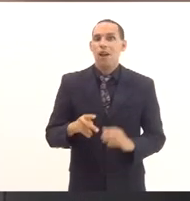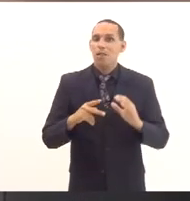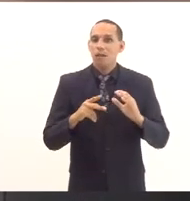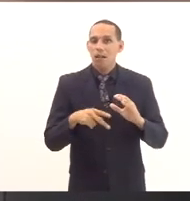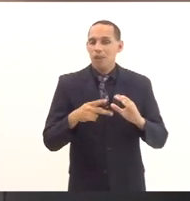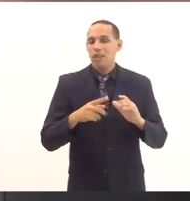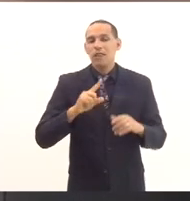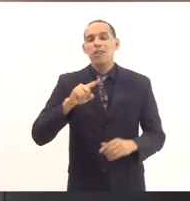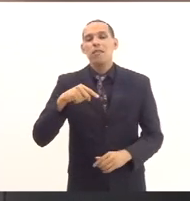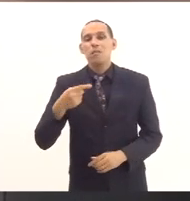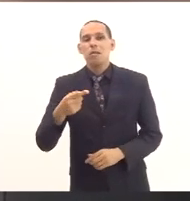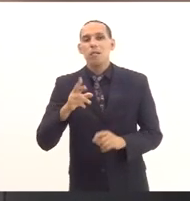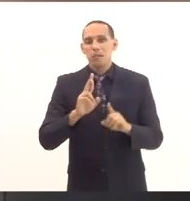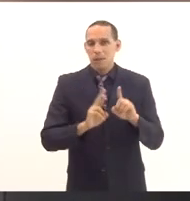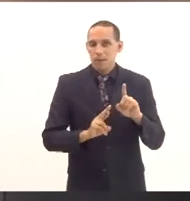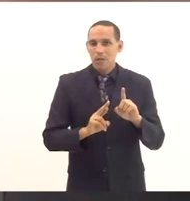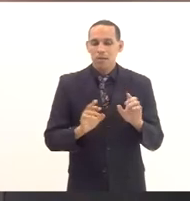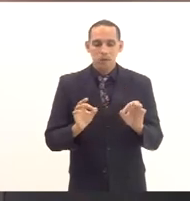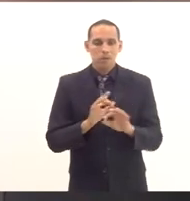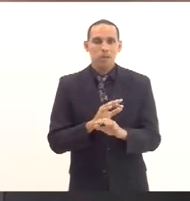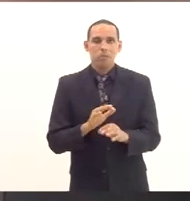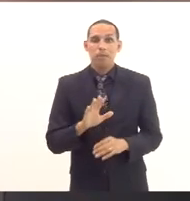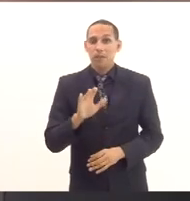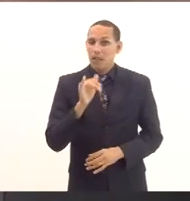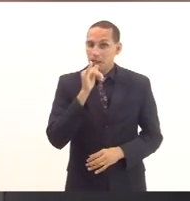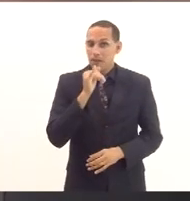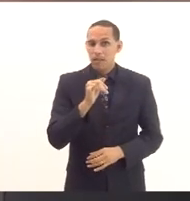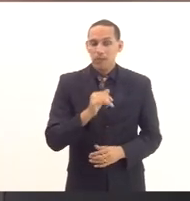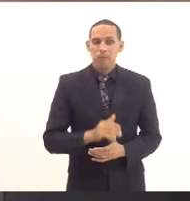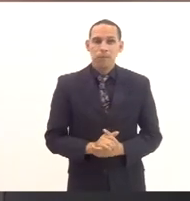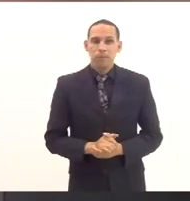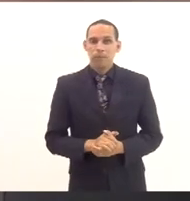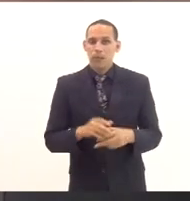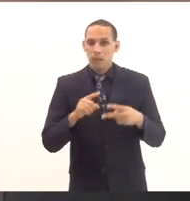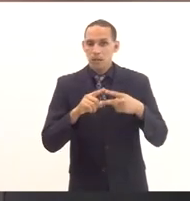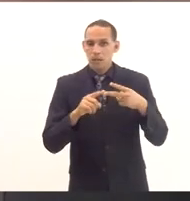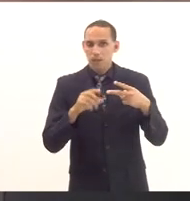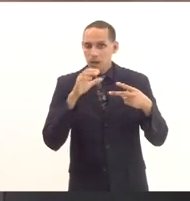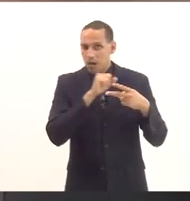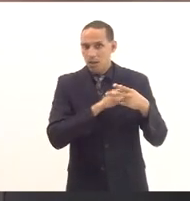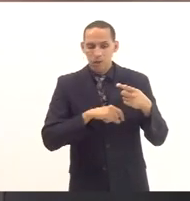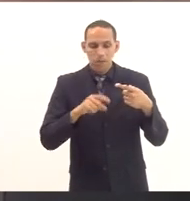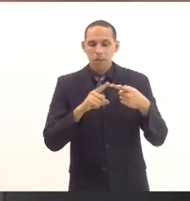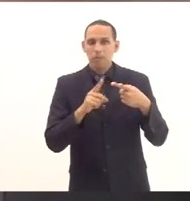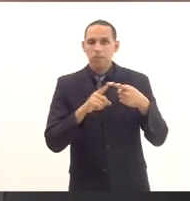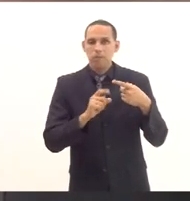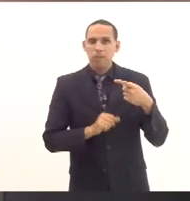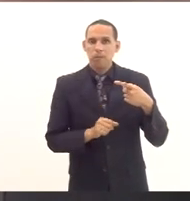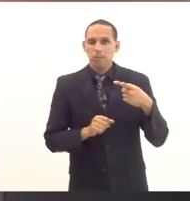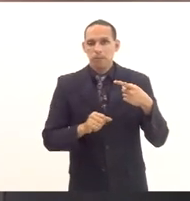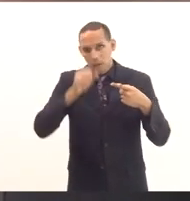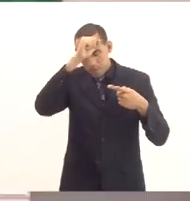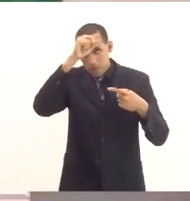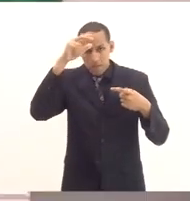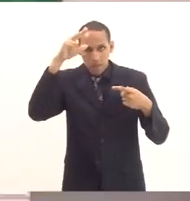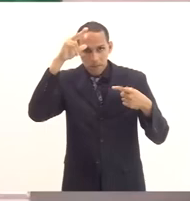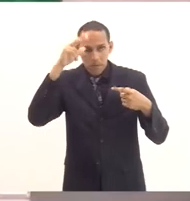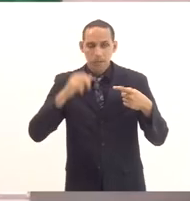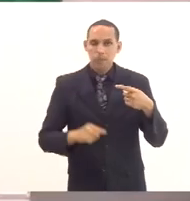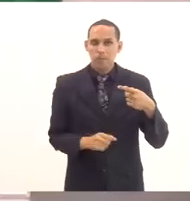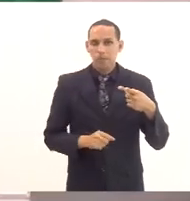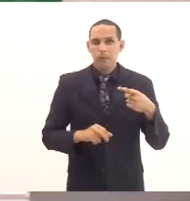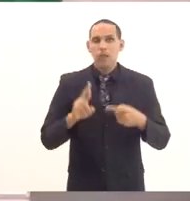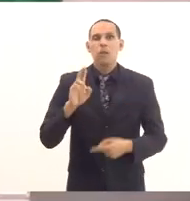relator para fazer o encerramento mas dizer o seguinte duas questões muito rápido em primeiro lugar para o prefeito Rubens